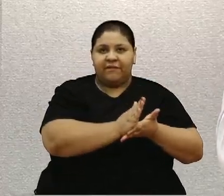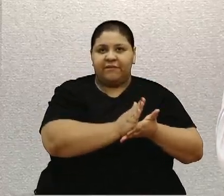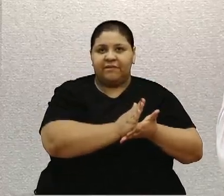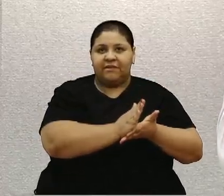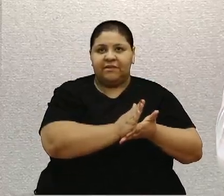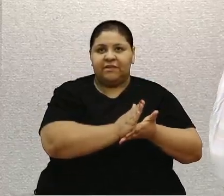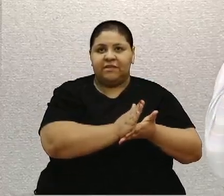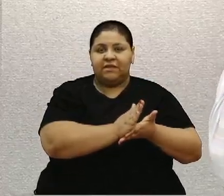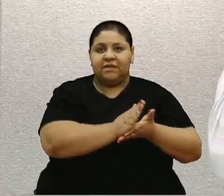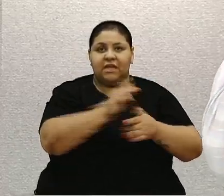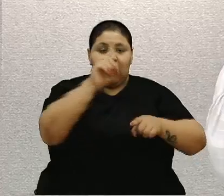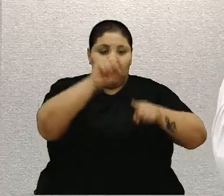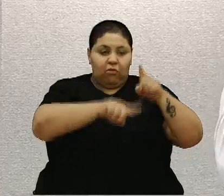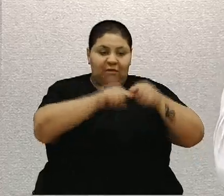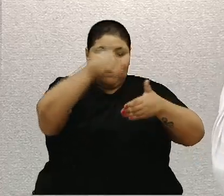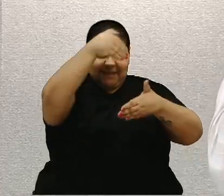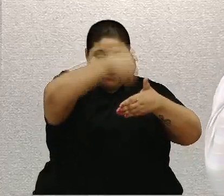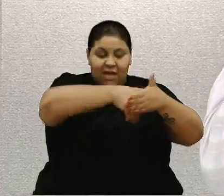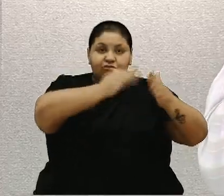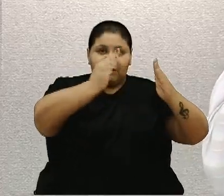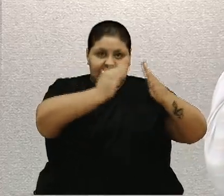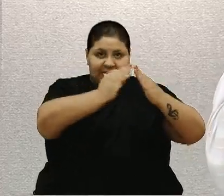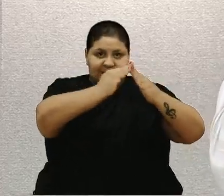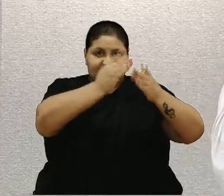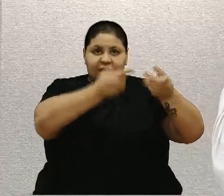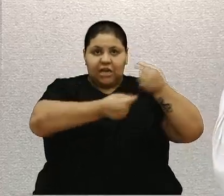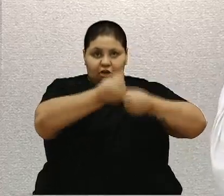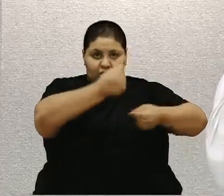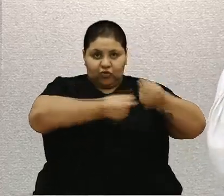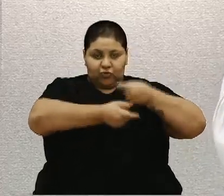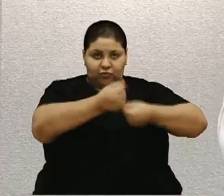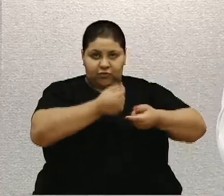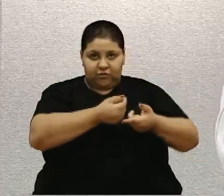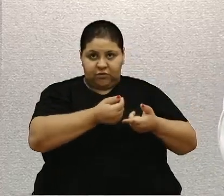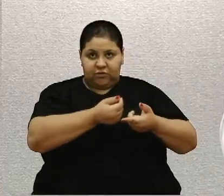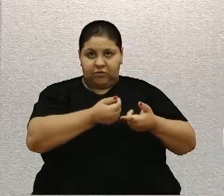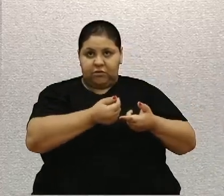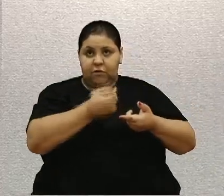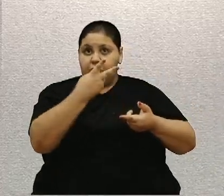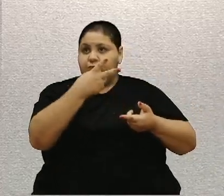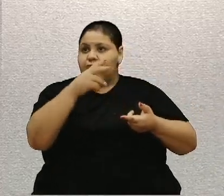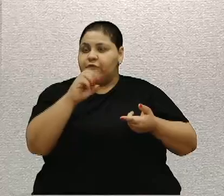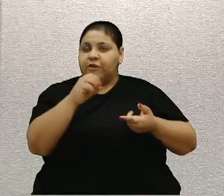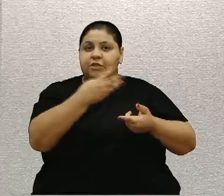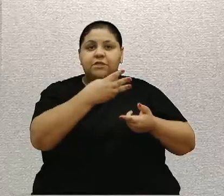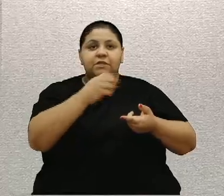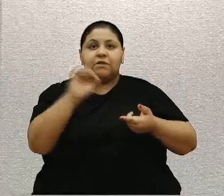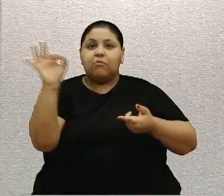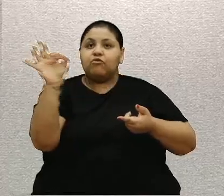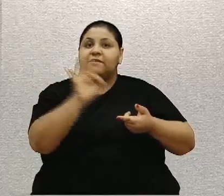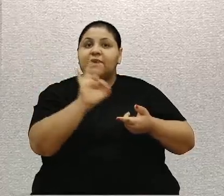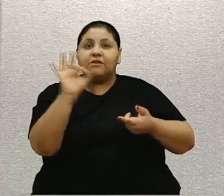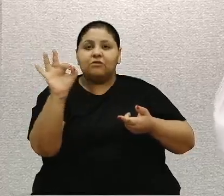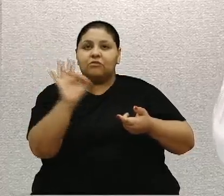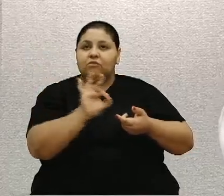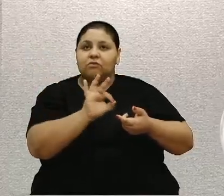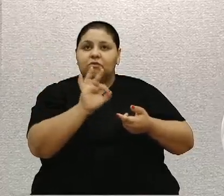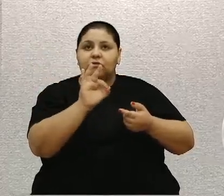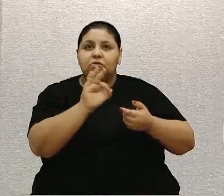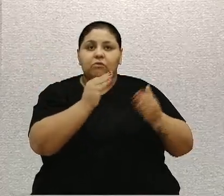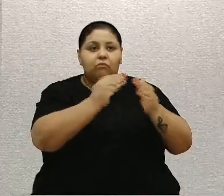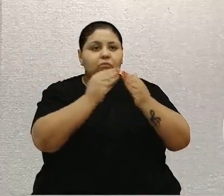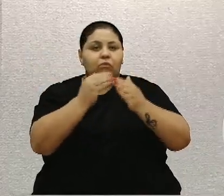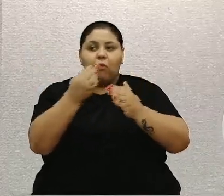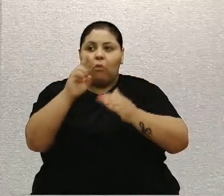esses pertences que vêm junto na negociação do imóvel valem 20%, 30% do valor do imóvel. Ou mais até